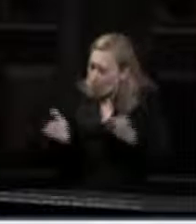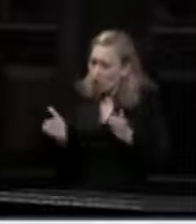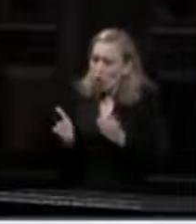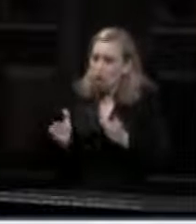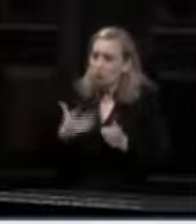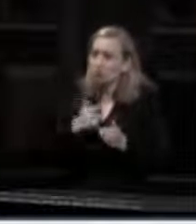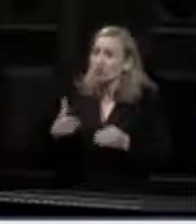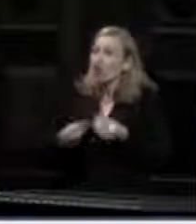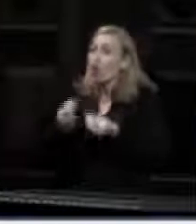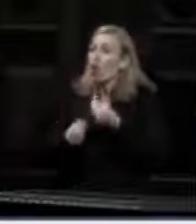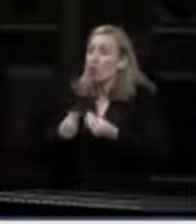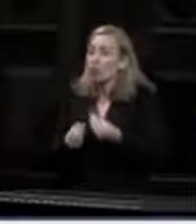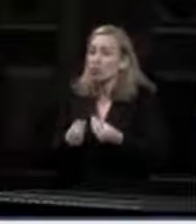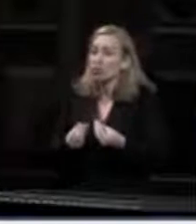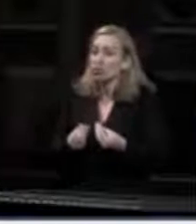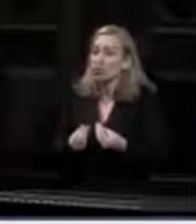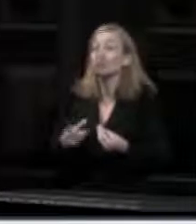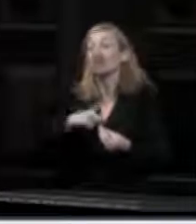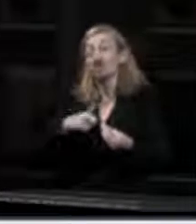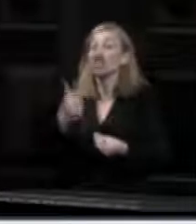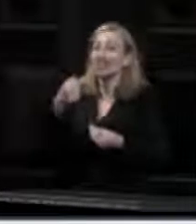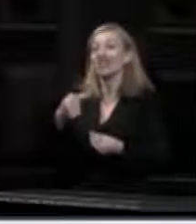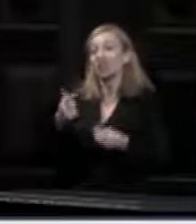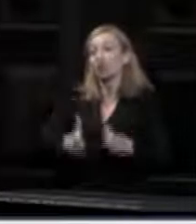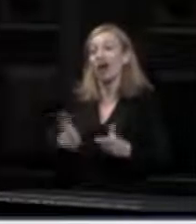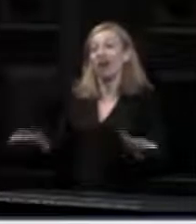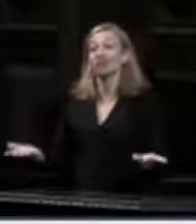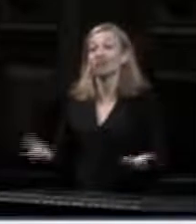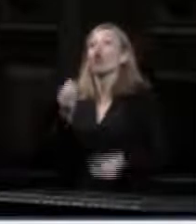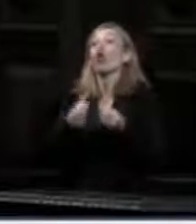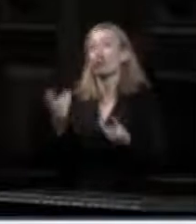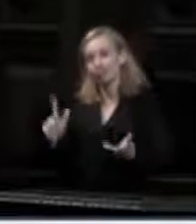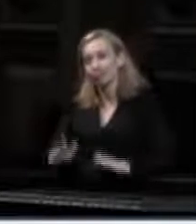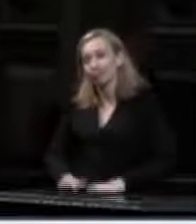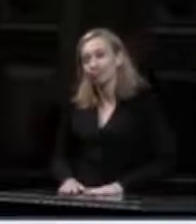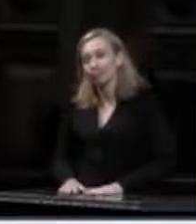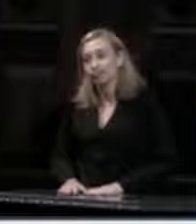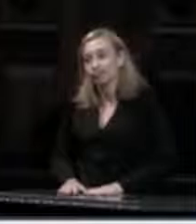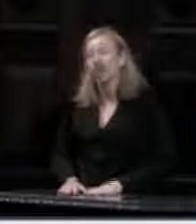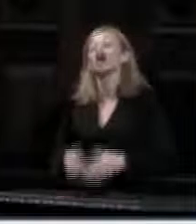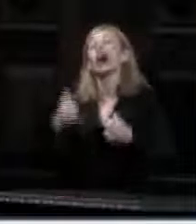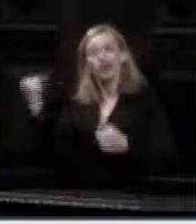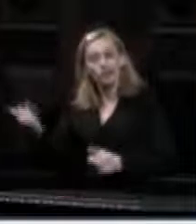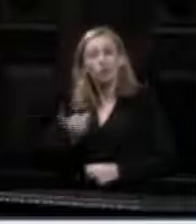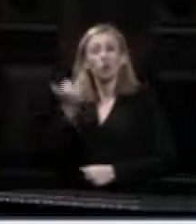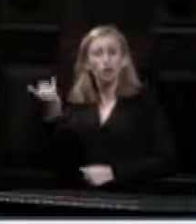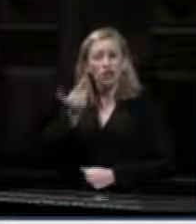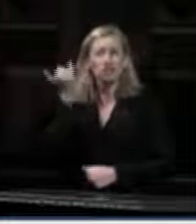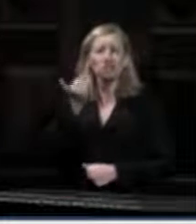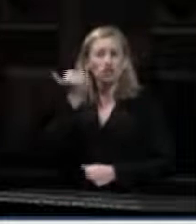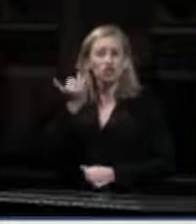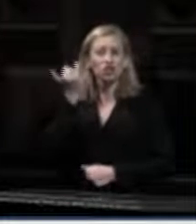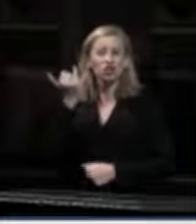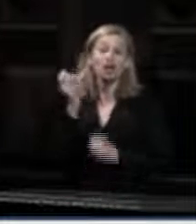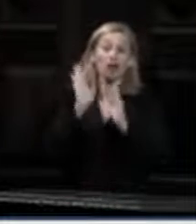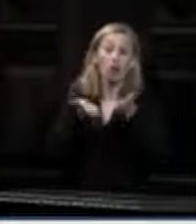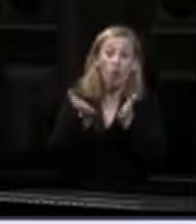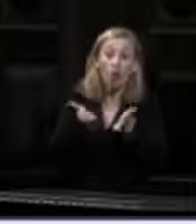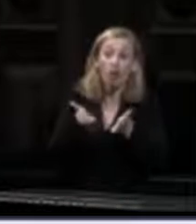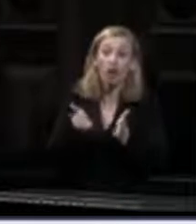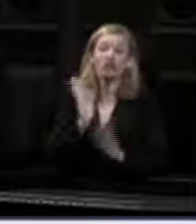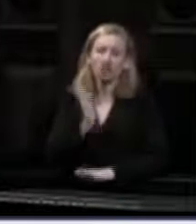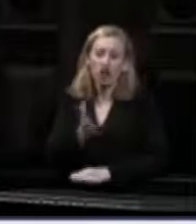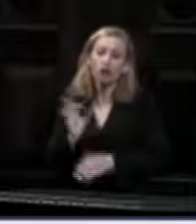estabilidade e eles têm 7 lugares. Como é que vai ser isso? Então é muito importante que agora, já